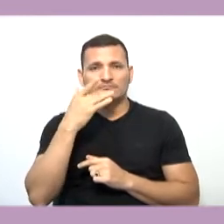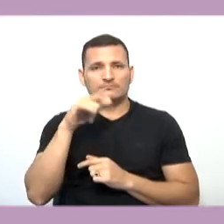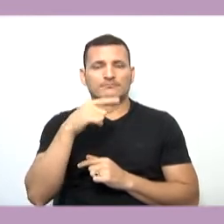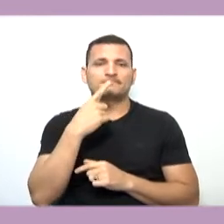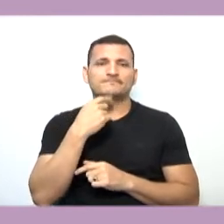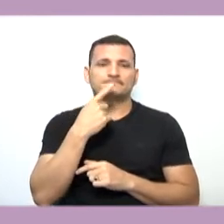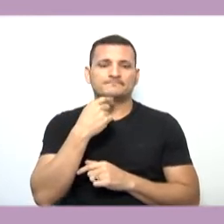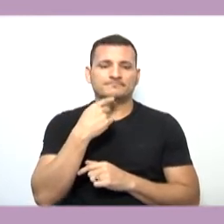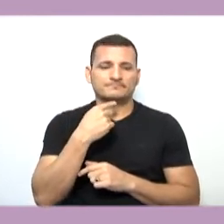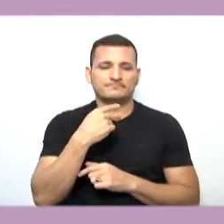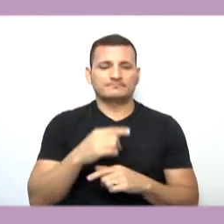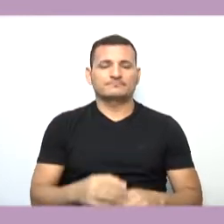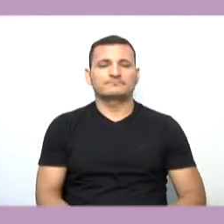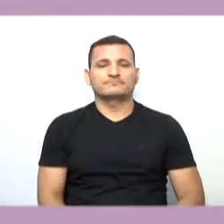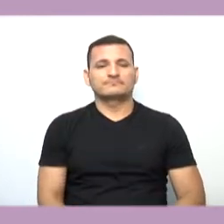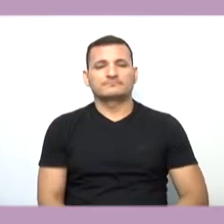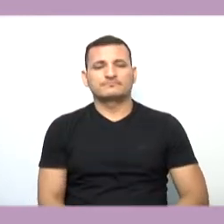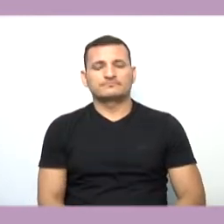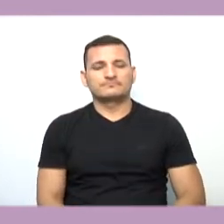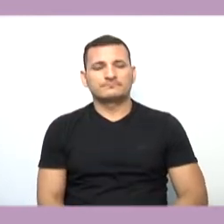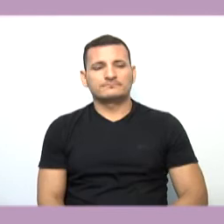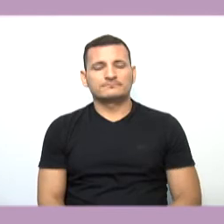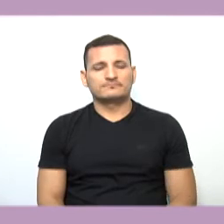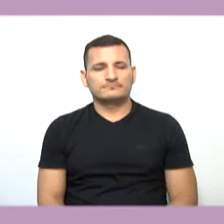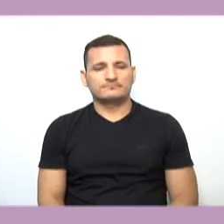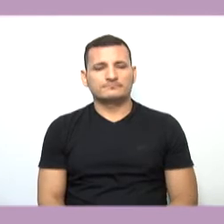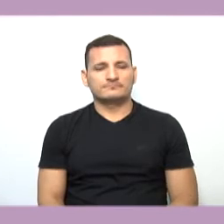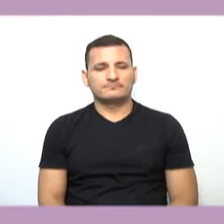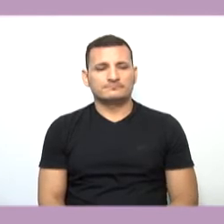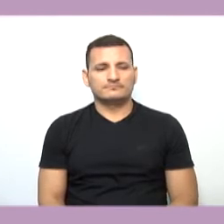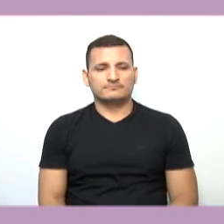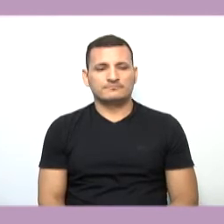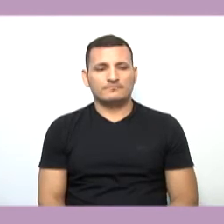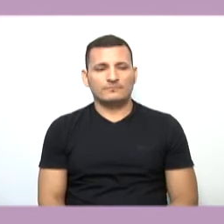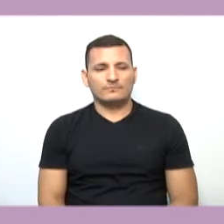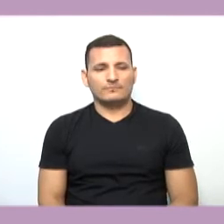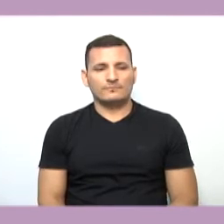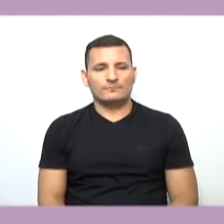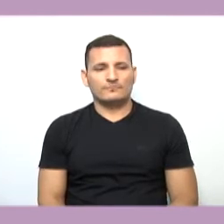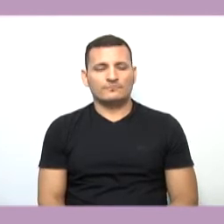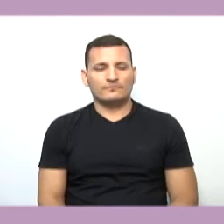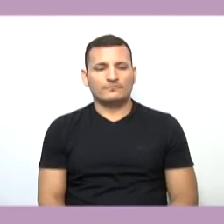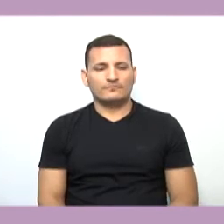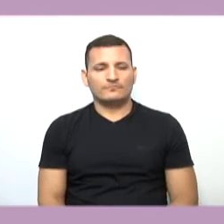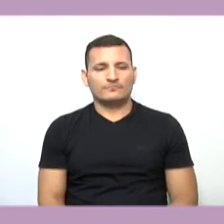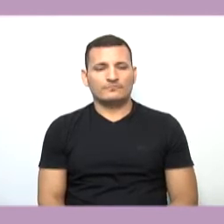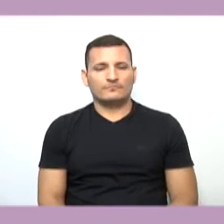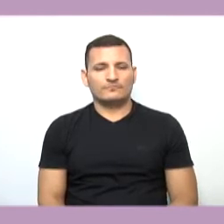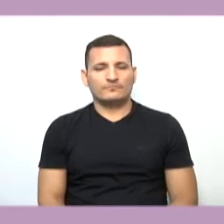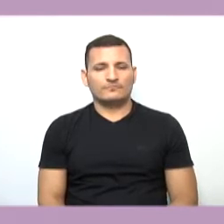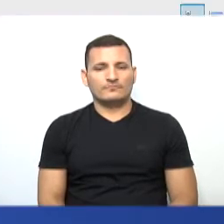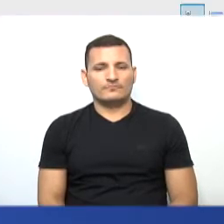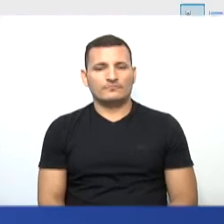aí para chamar bem a atenção de vocês, tá? Agora,